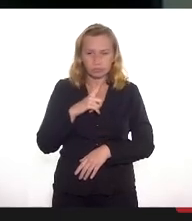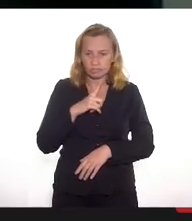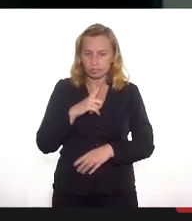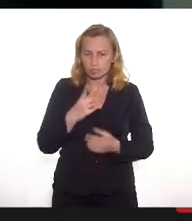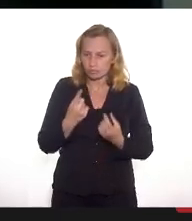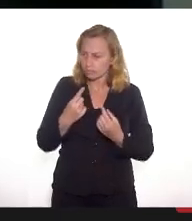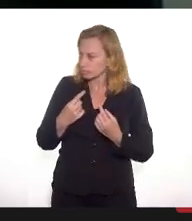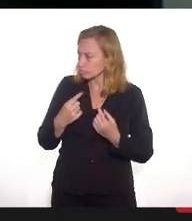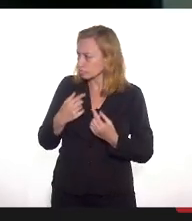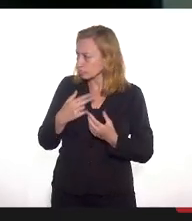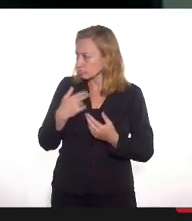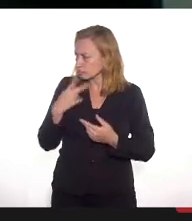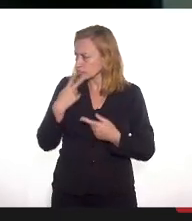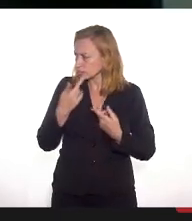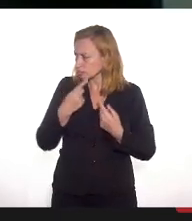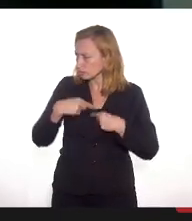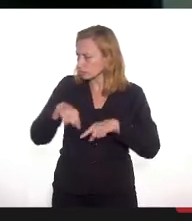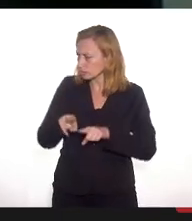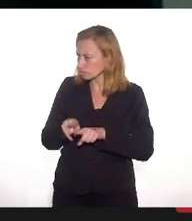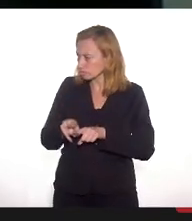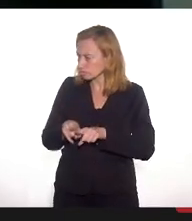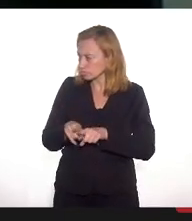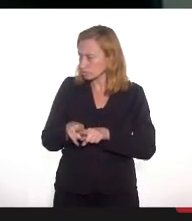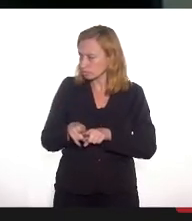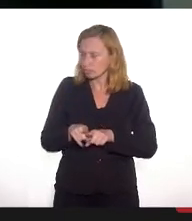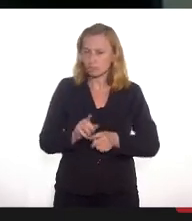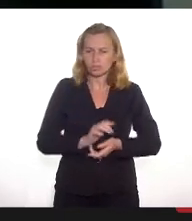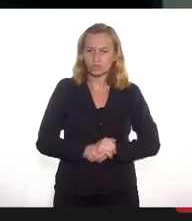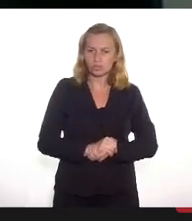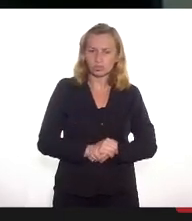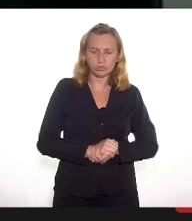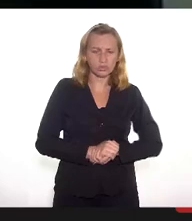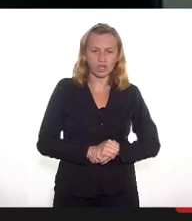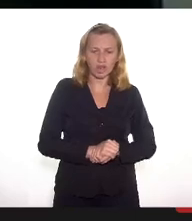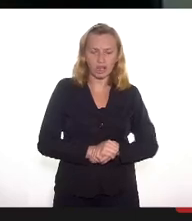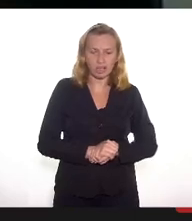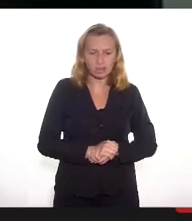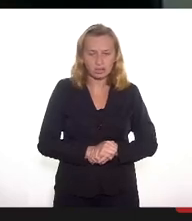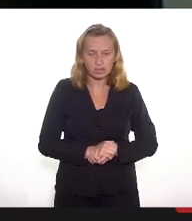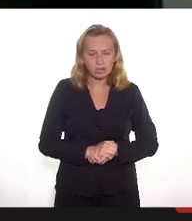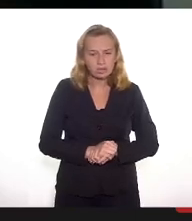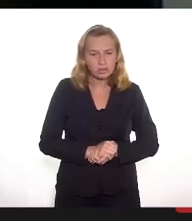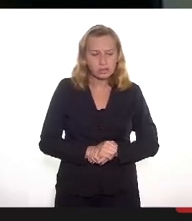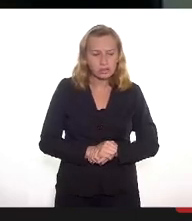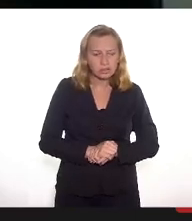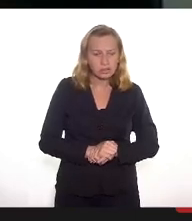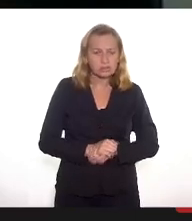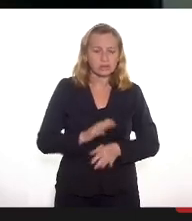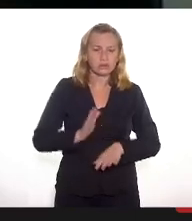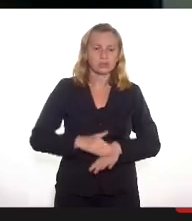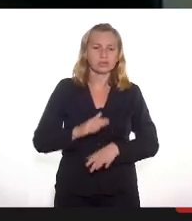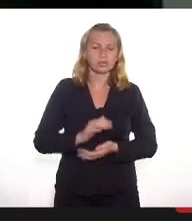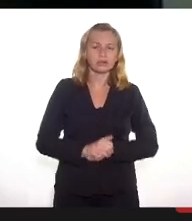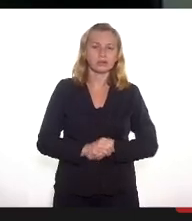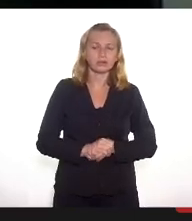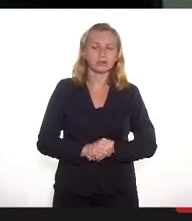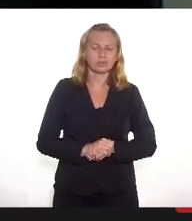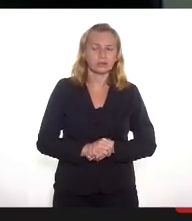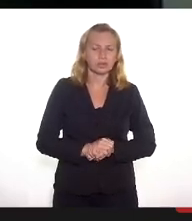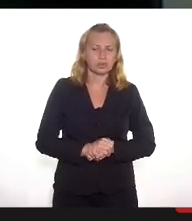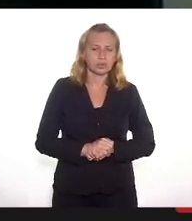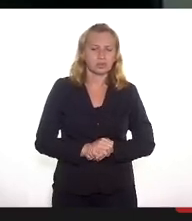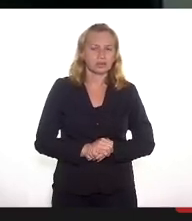comandos contraditórios né Uma hora pode isso dois dias depois já não precisa mais né é os